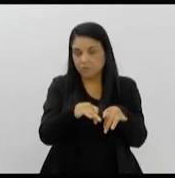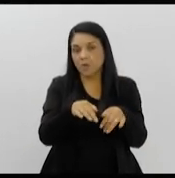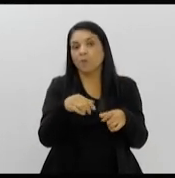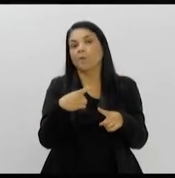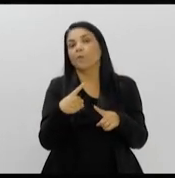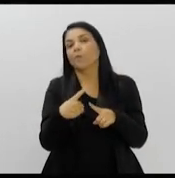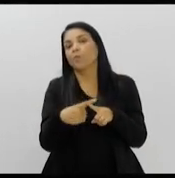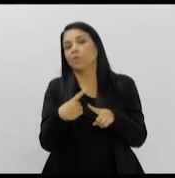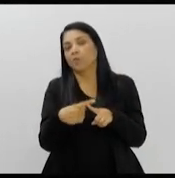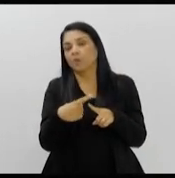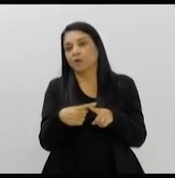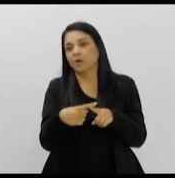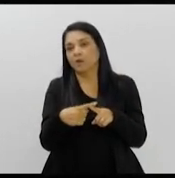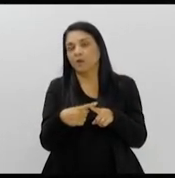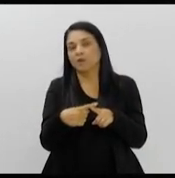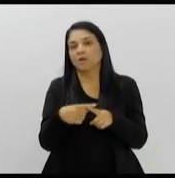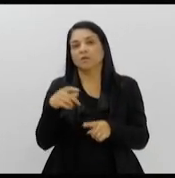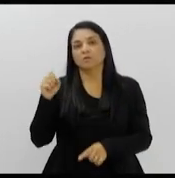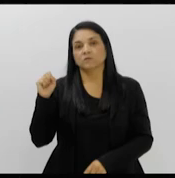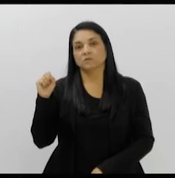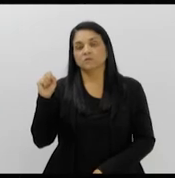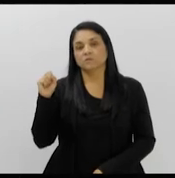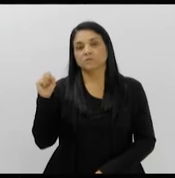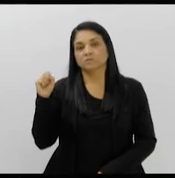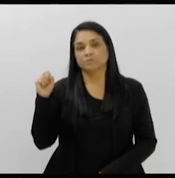os an nativos e pensionistas